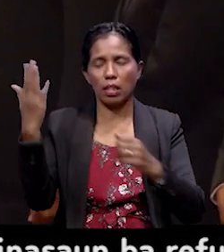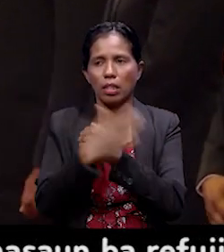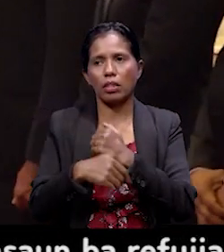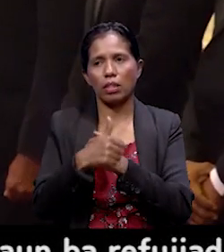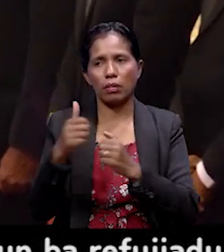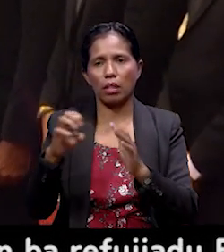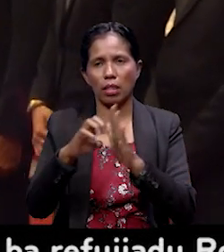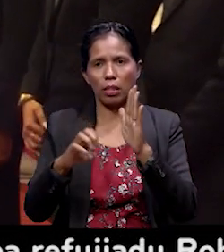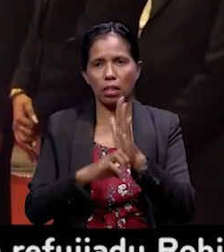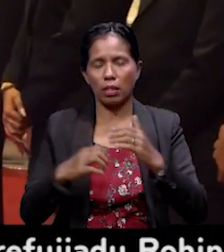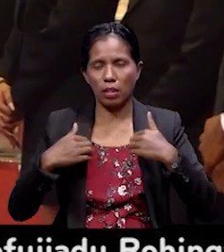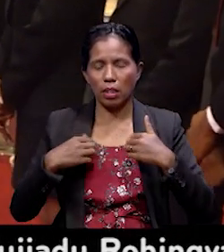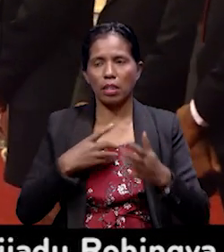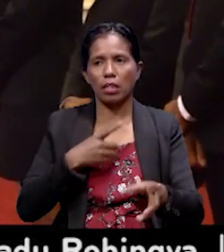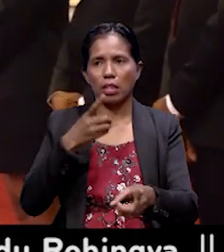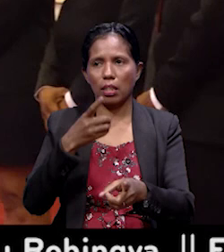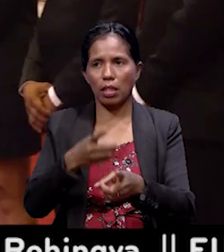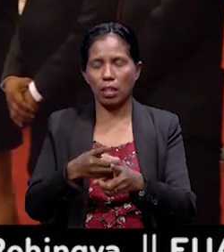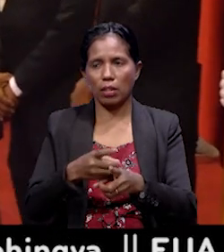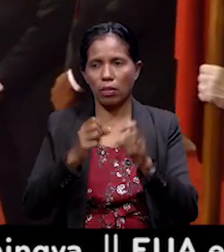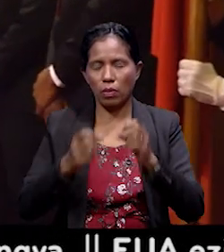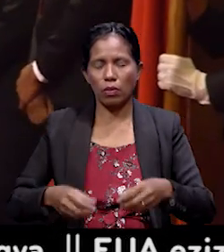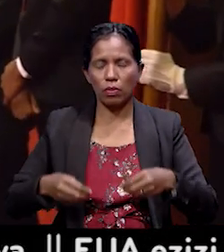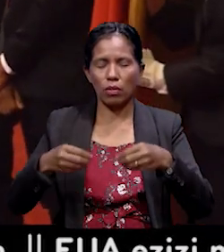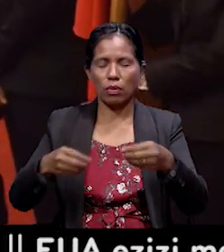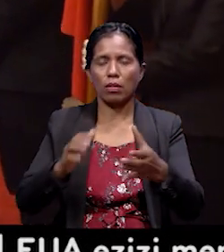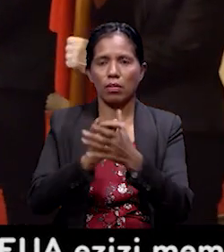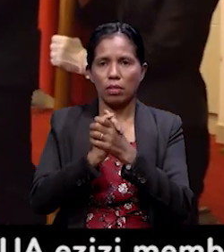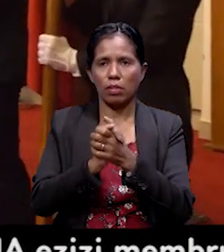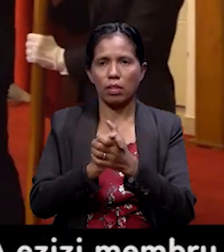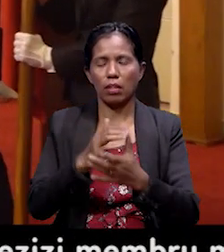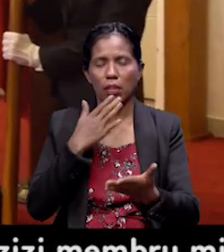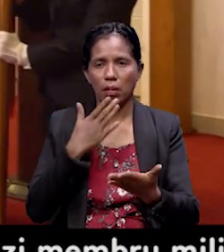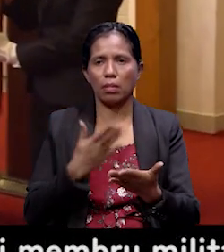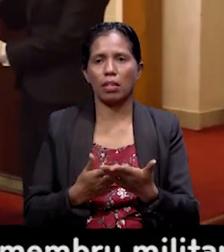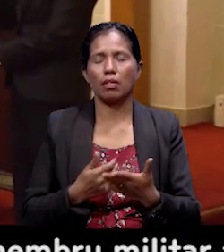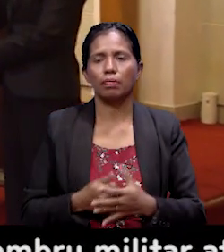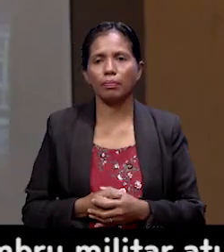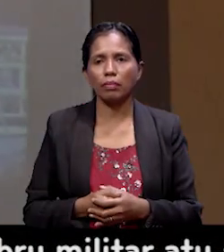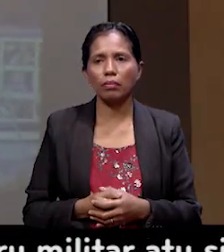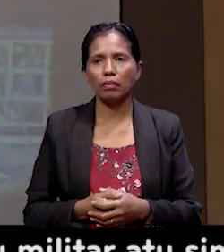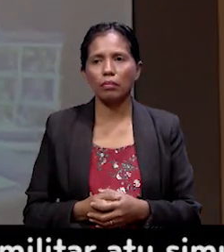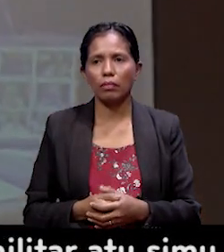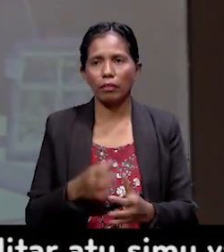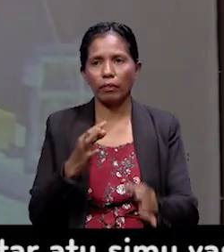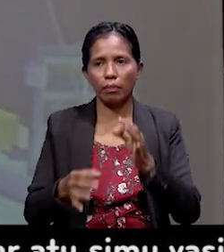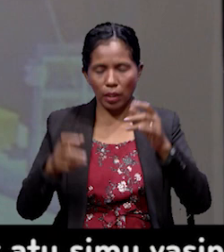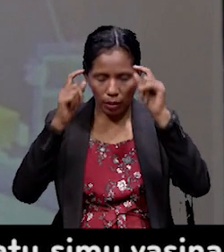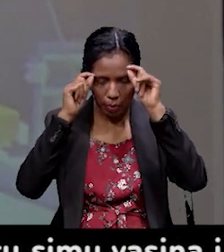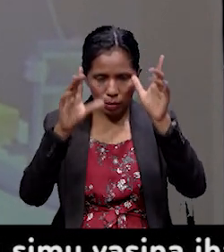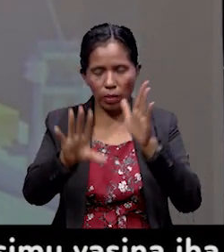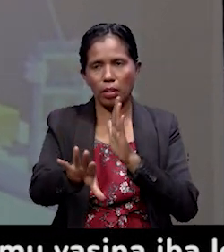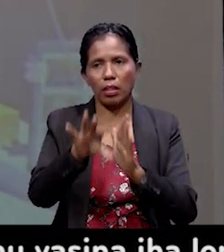e direito no dever, foi apreciação no reconhecimento. Nebe que quando Timoruang ruma